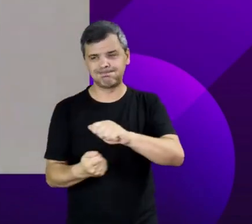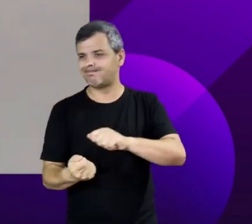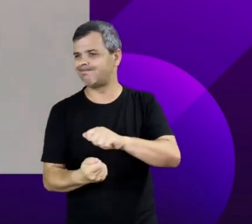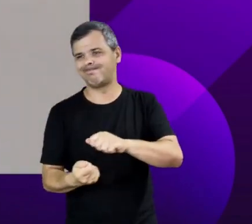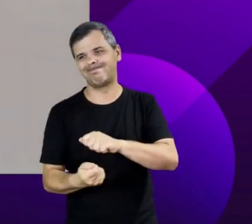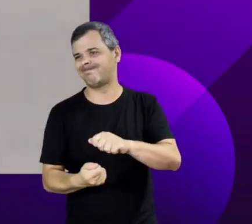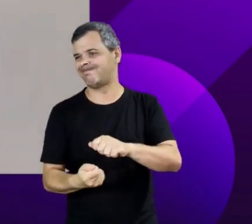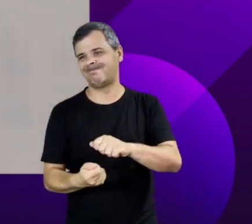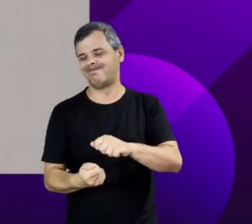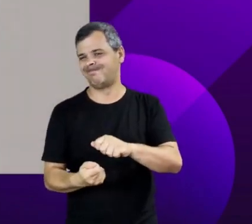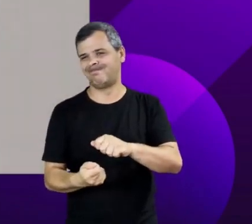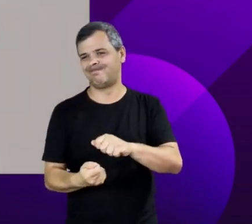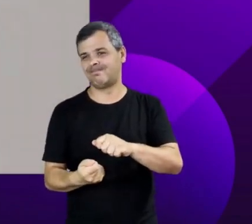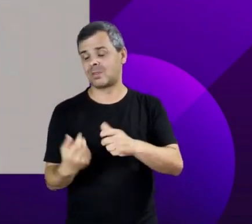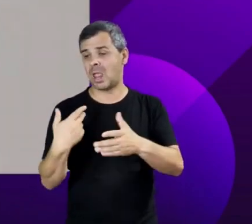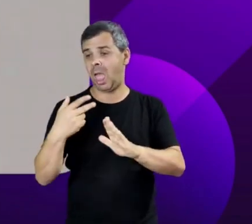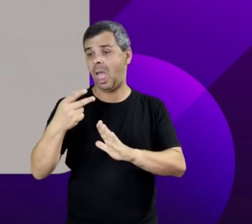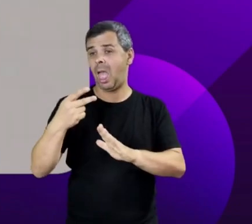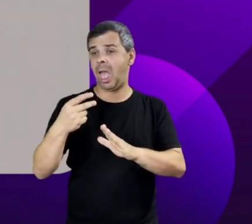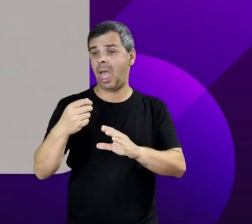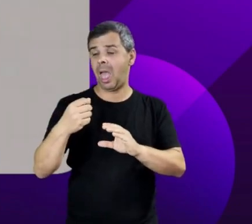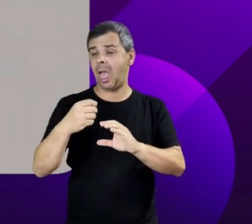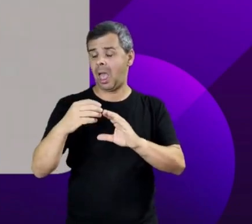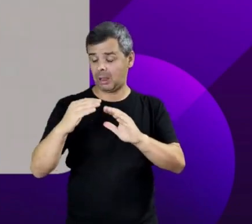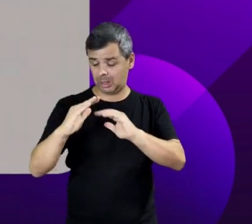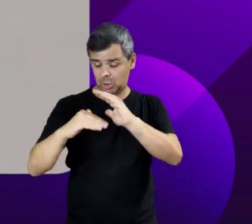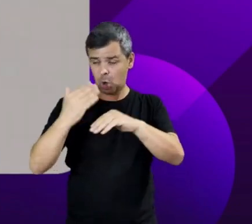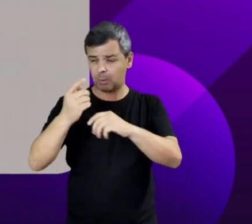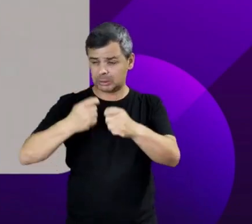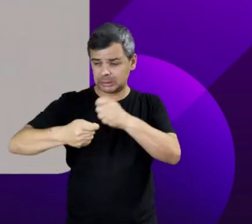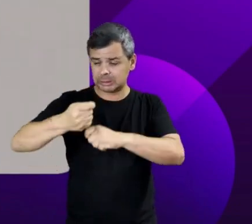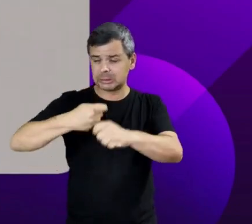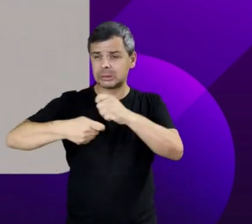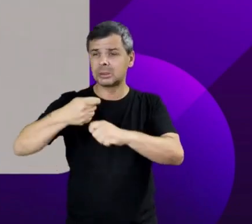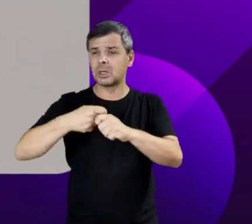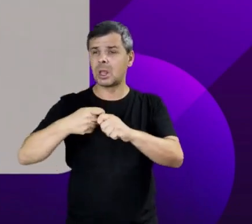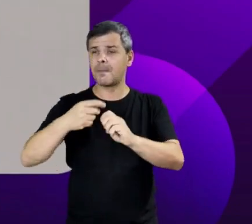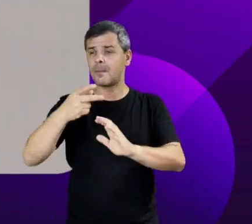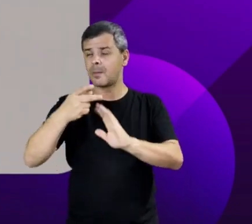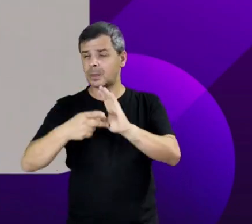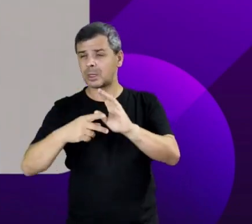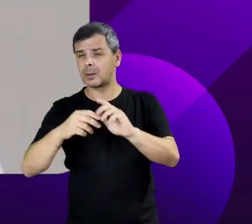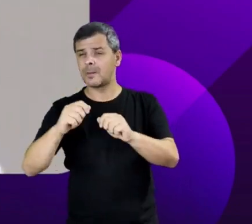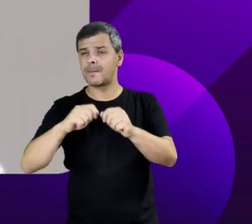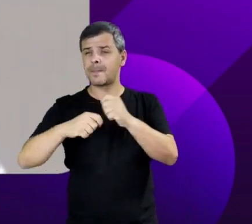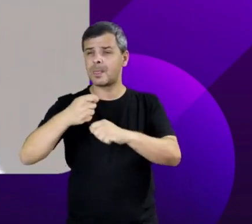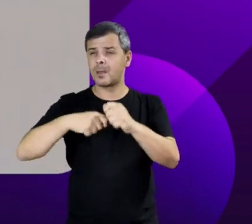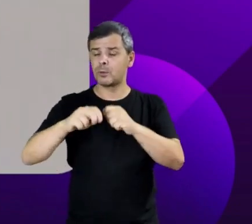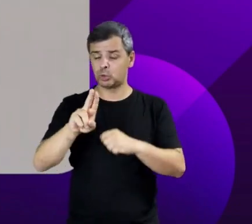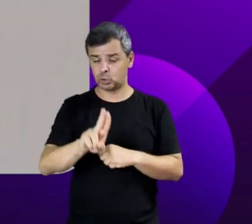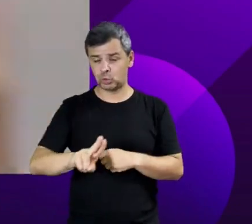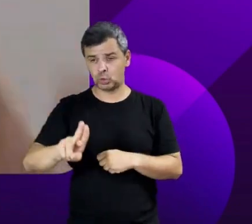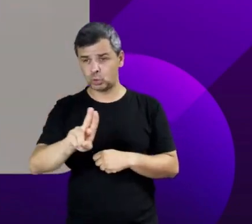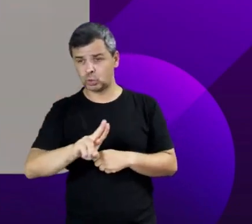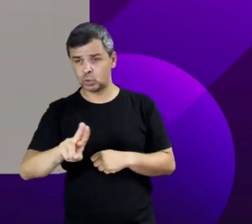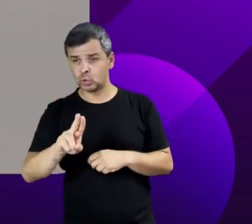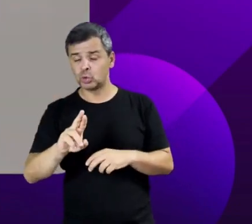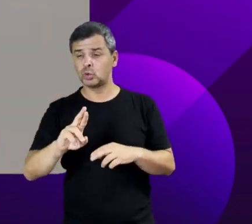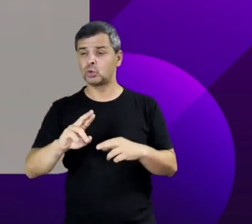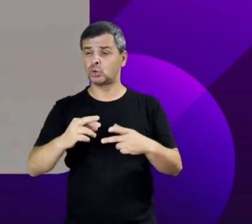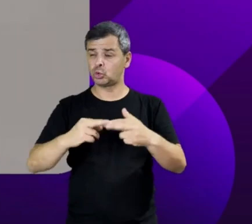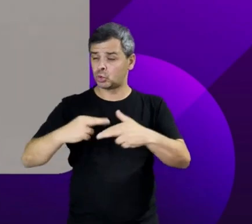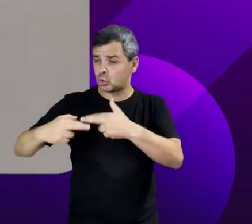Ou seja, os padrões de crescimento econômico, os padrões de uso dos